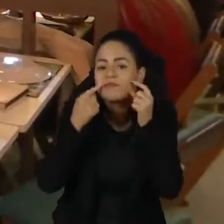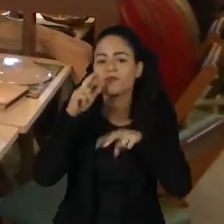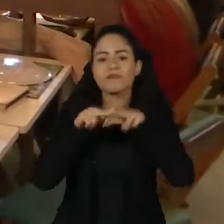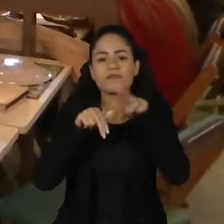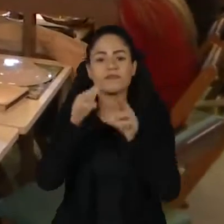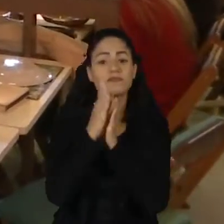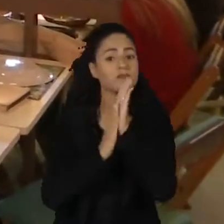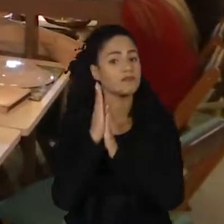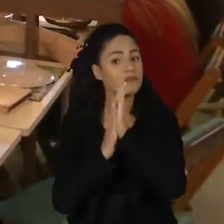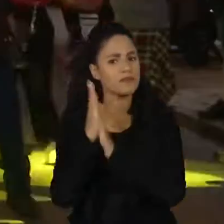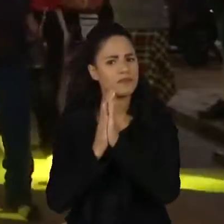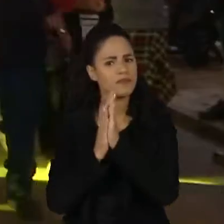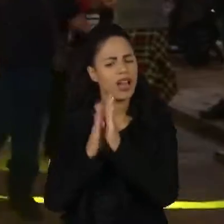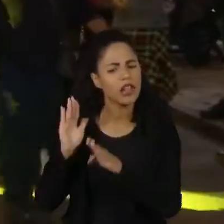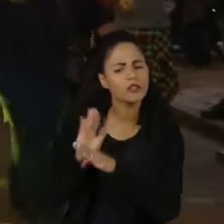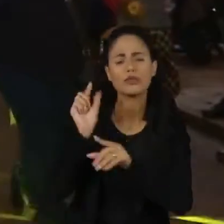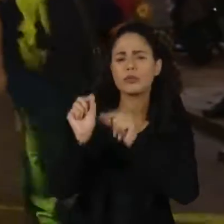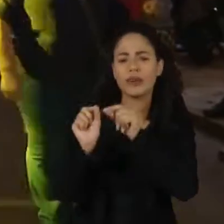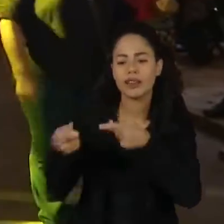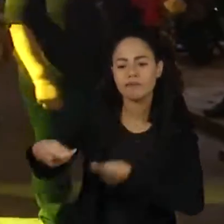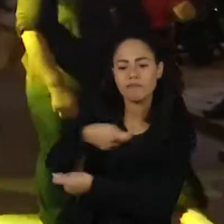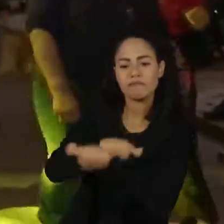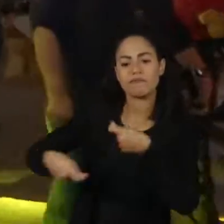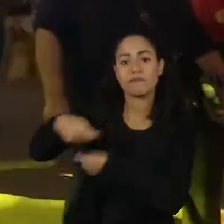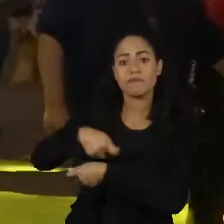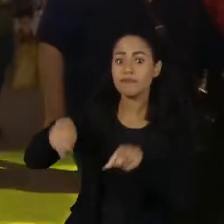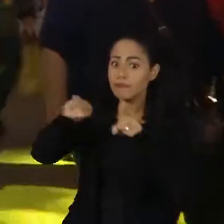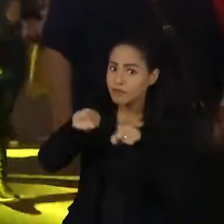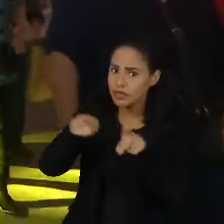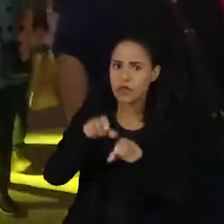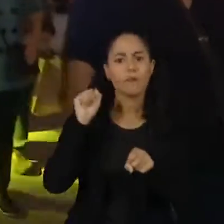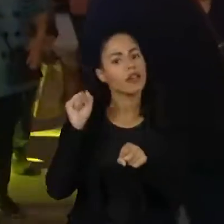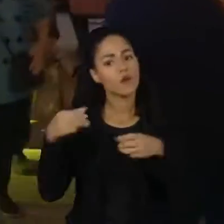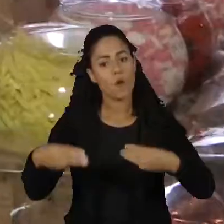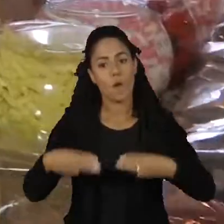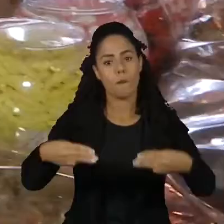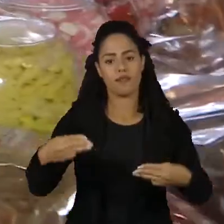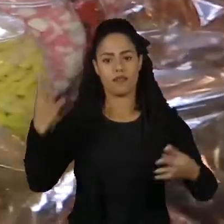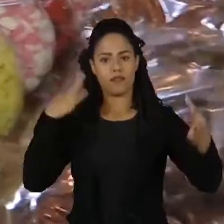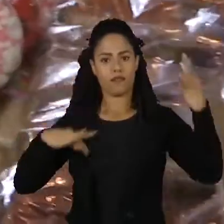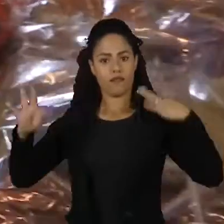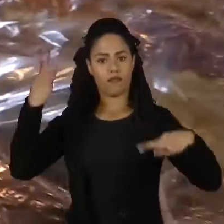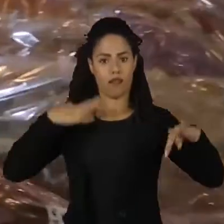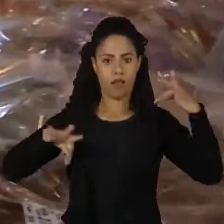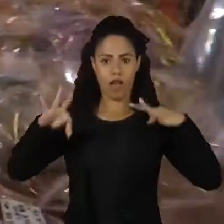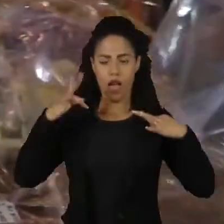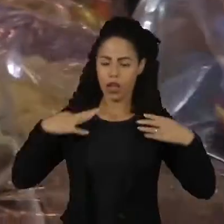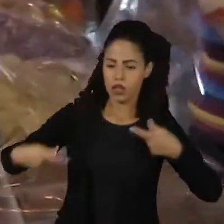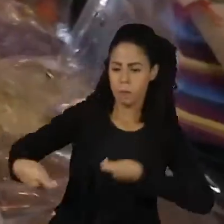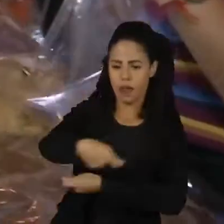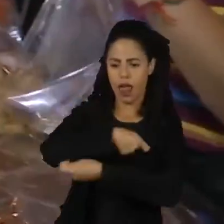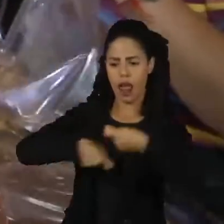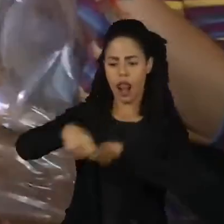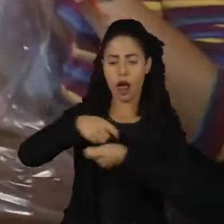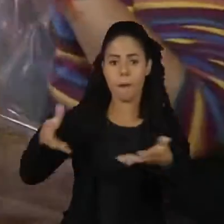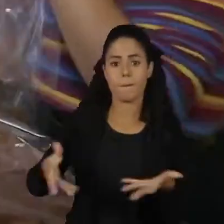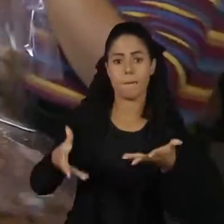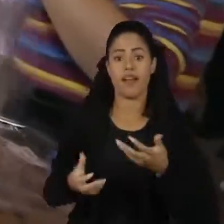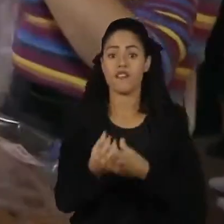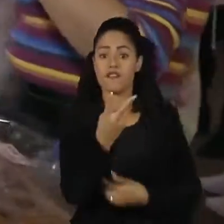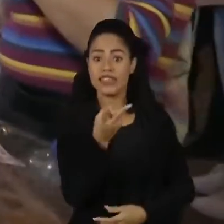a economia do nosso país. De acordo com o Ministério do Turismo, as quermesses devem movimentar só neste ano mais de